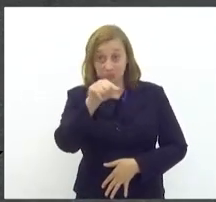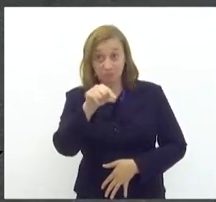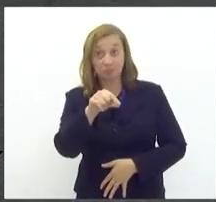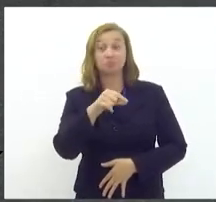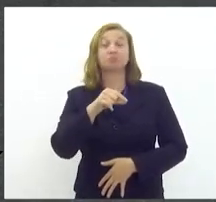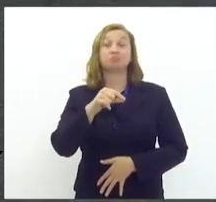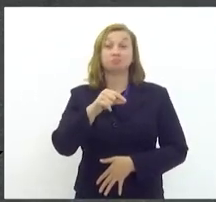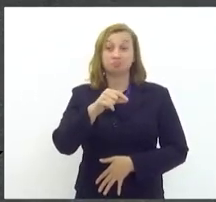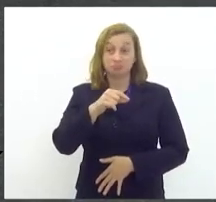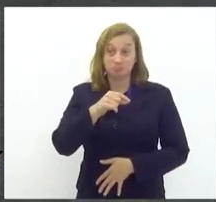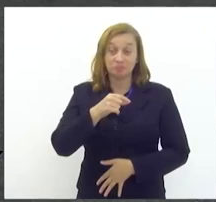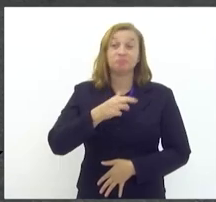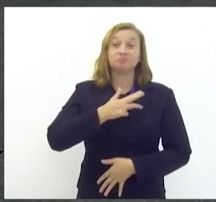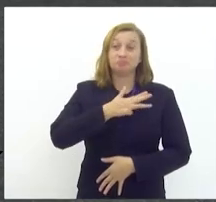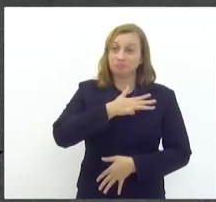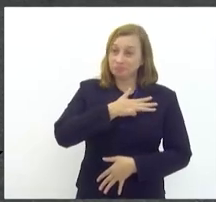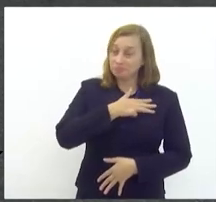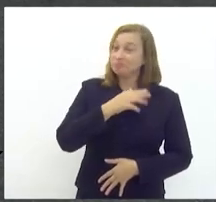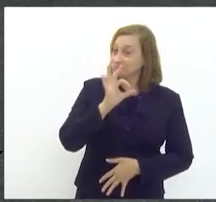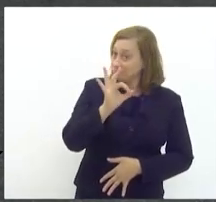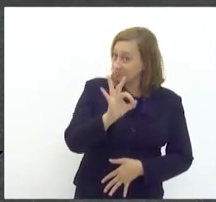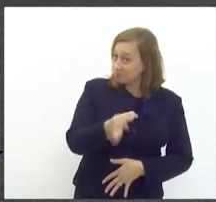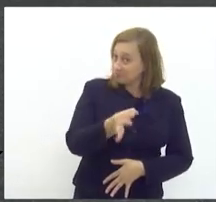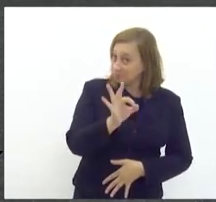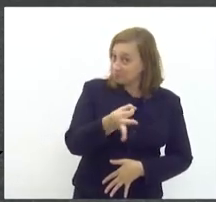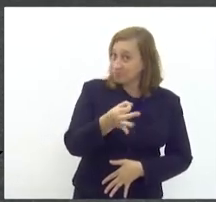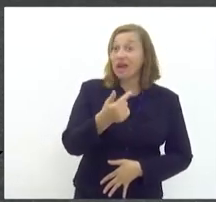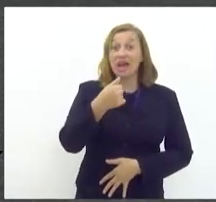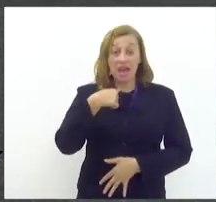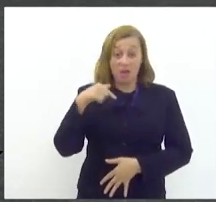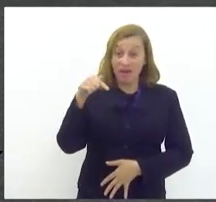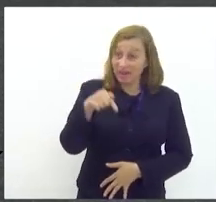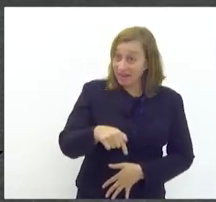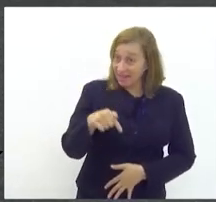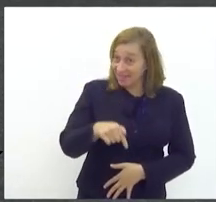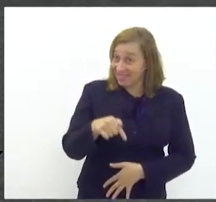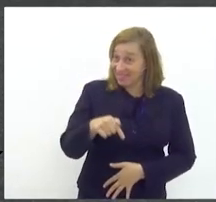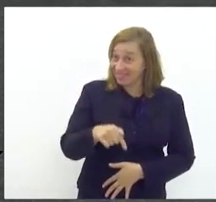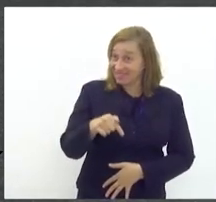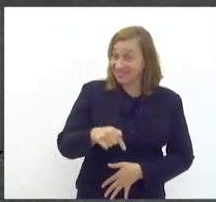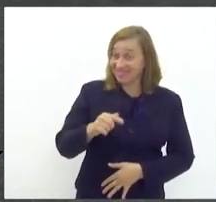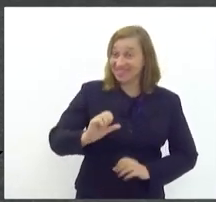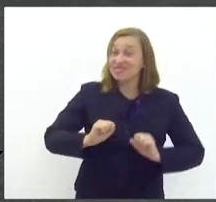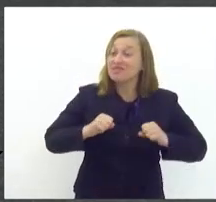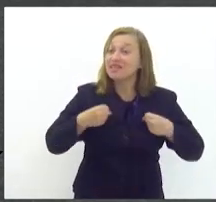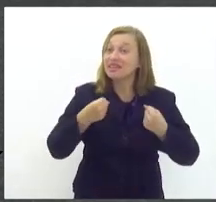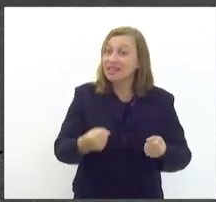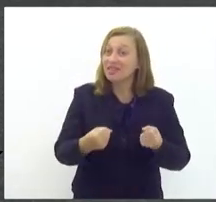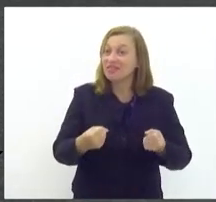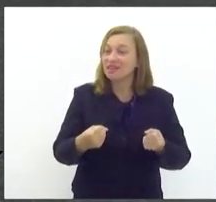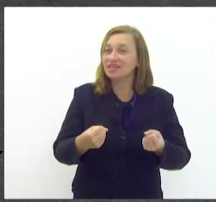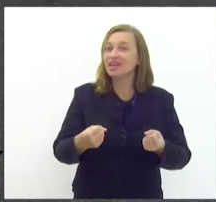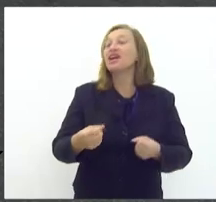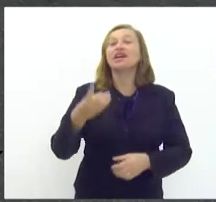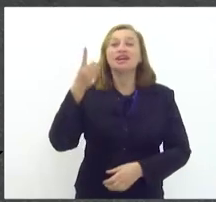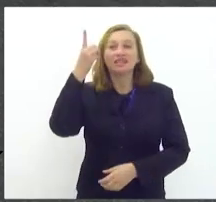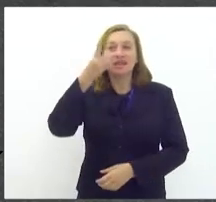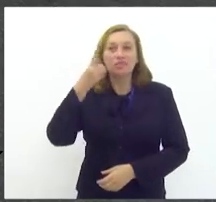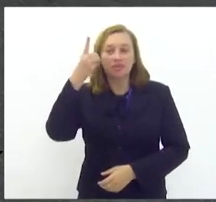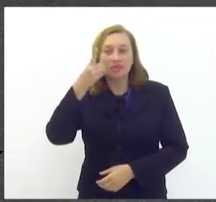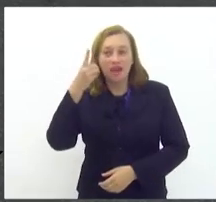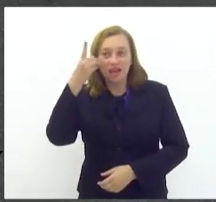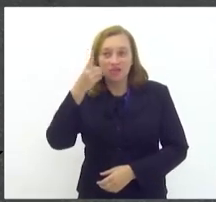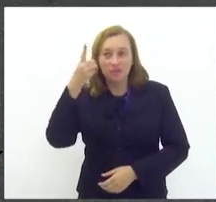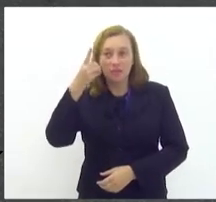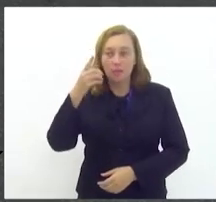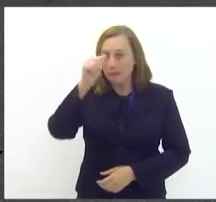federal para governar E se eu venho aqui como deputada defender o prefeito Eduardo Paes é porque ele